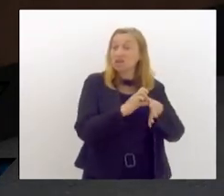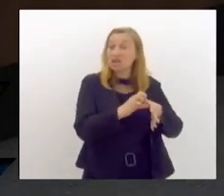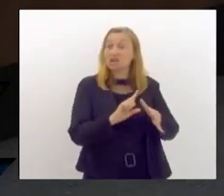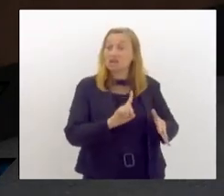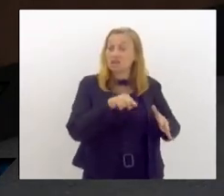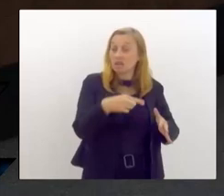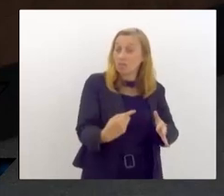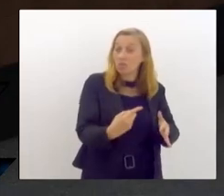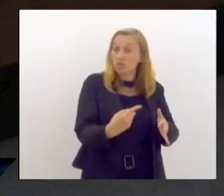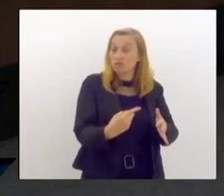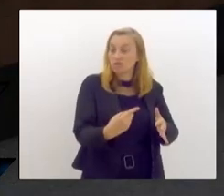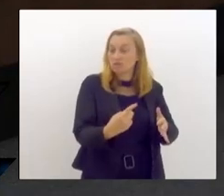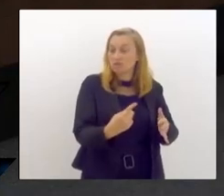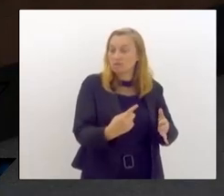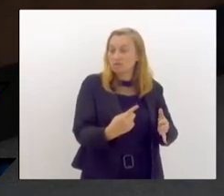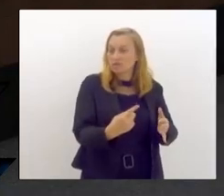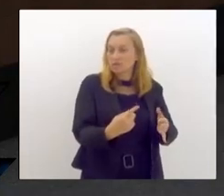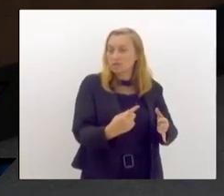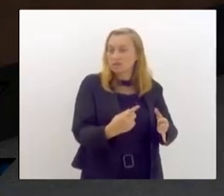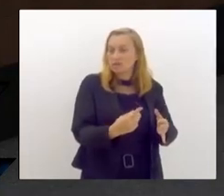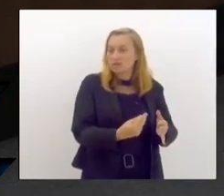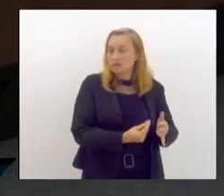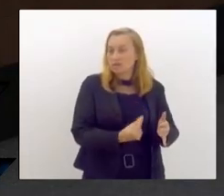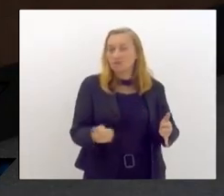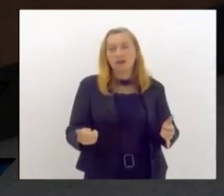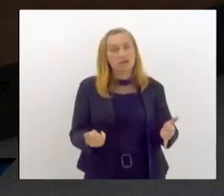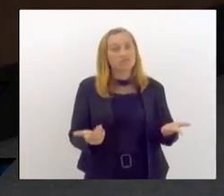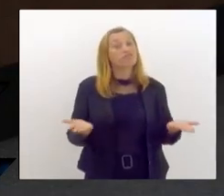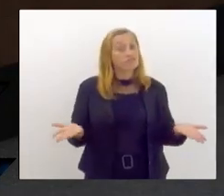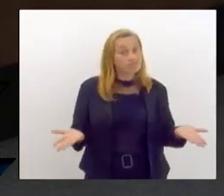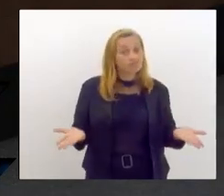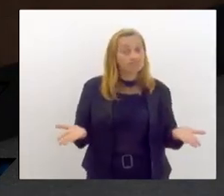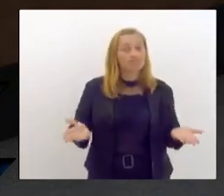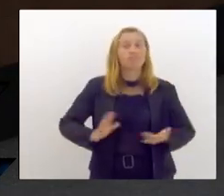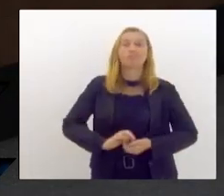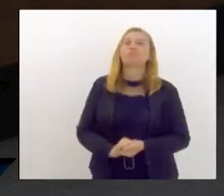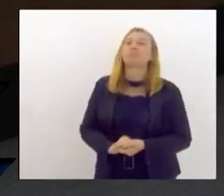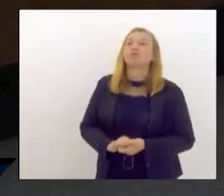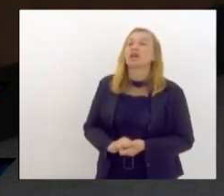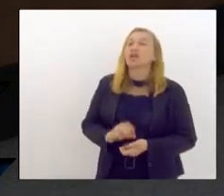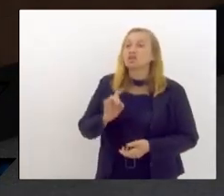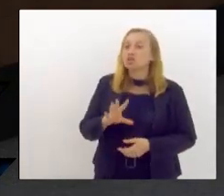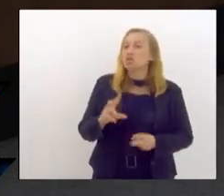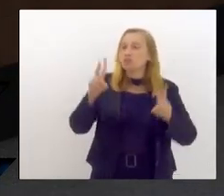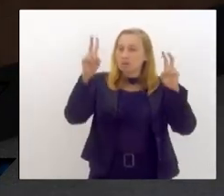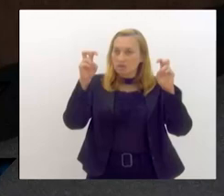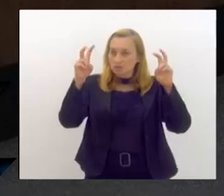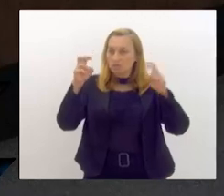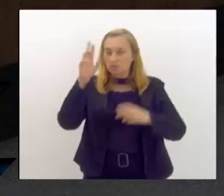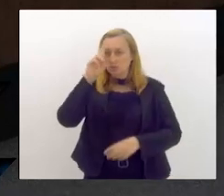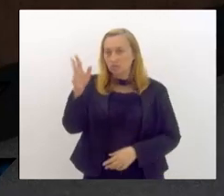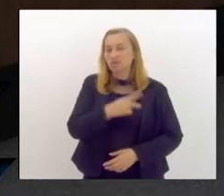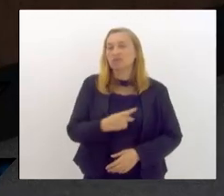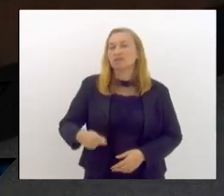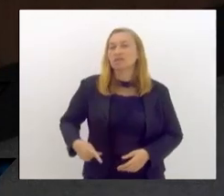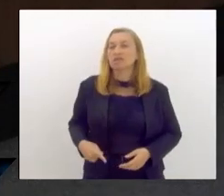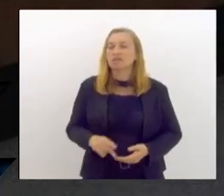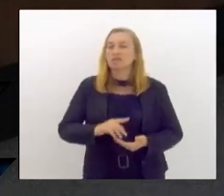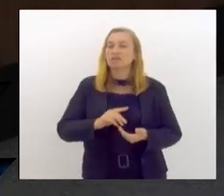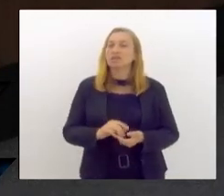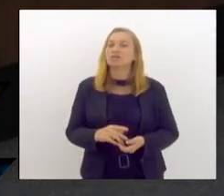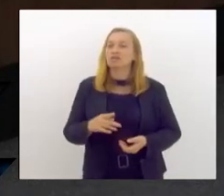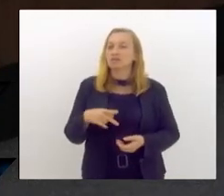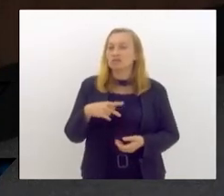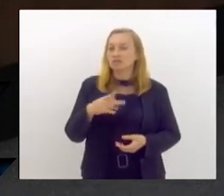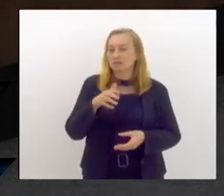acabou atrapalhando, tirando o brilhantismo aqui dessa discussão. Sobre a matéria, senhor presidente, a minha declaração de